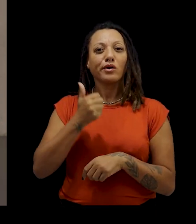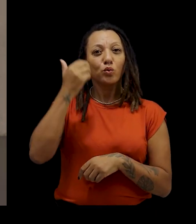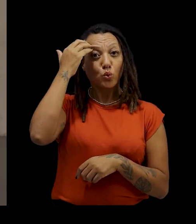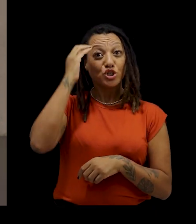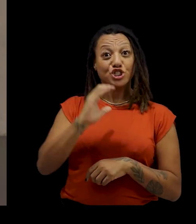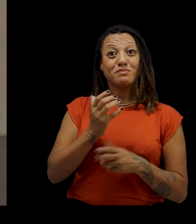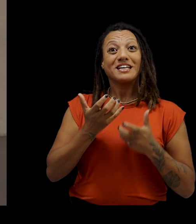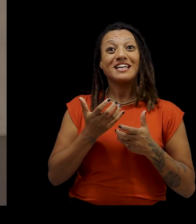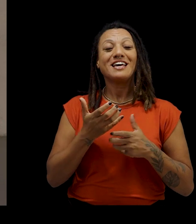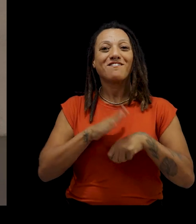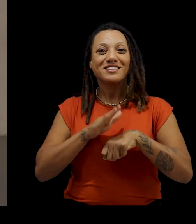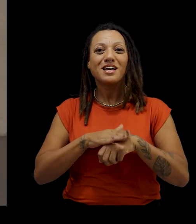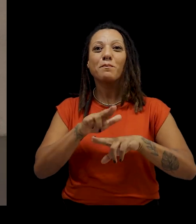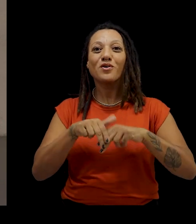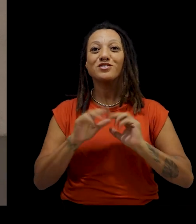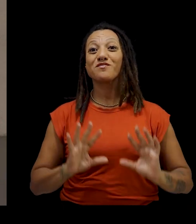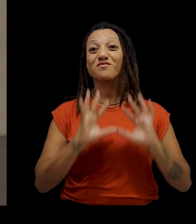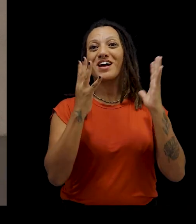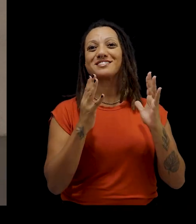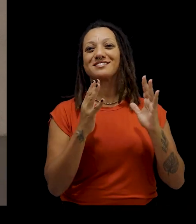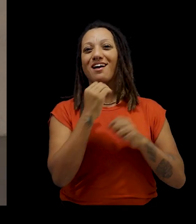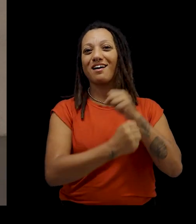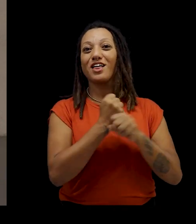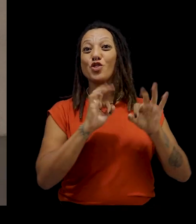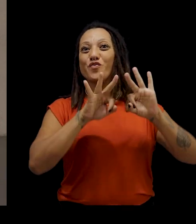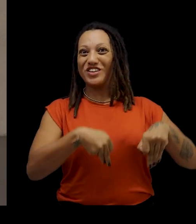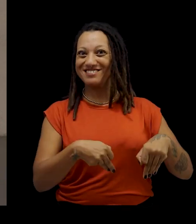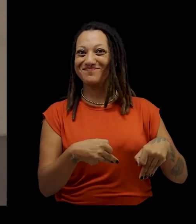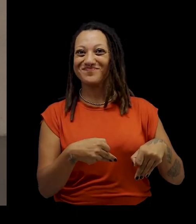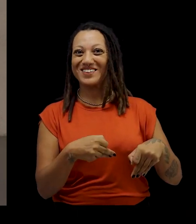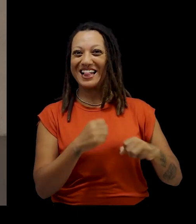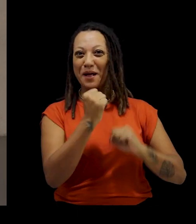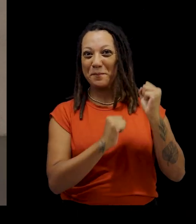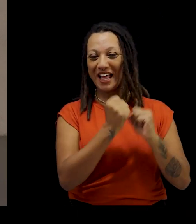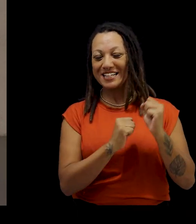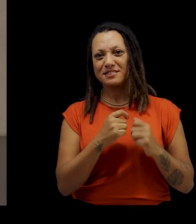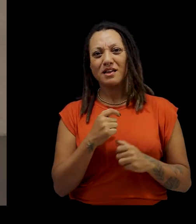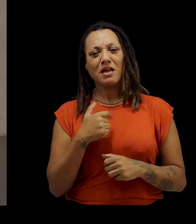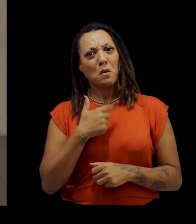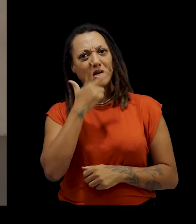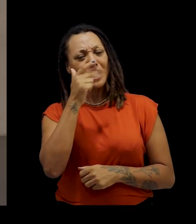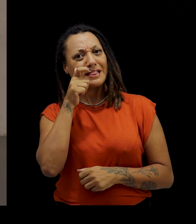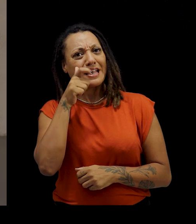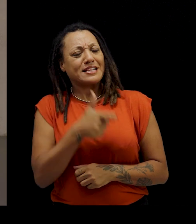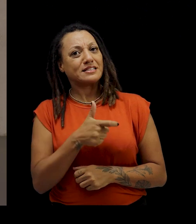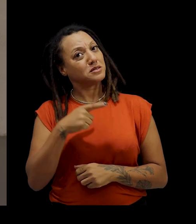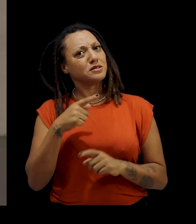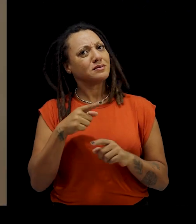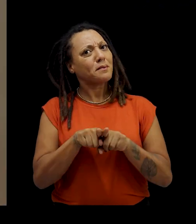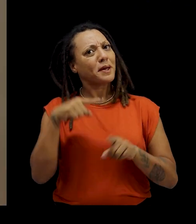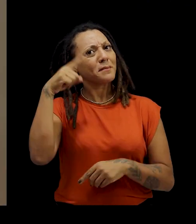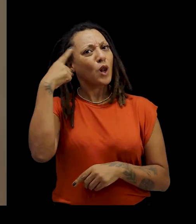Curitiba, específico, para a festa de confraternização deles no final do ano. Então, eu achei